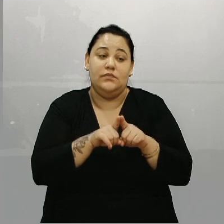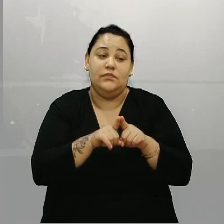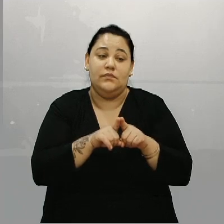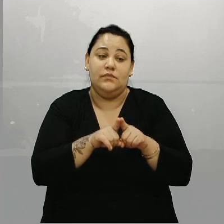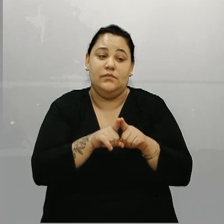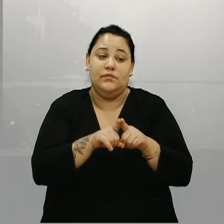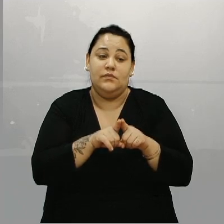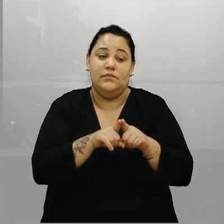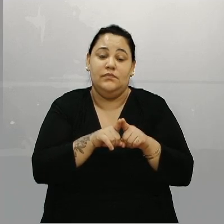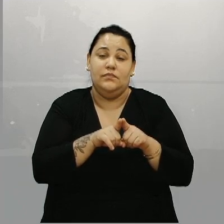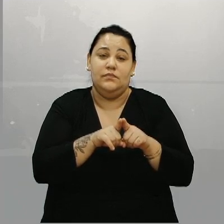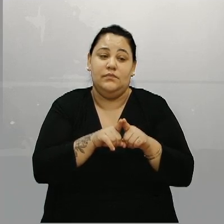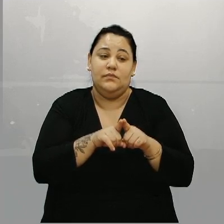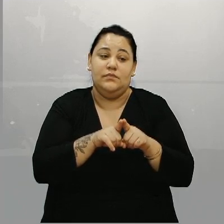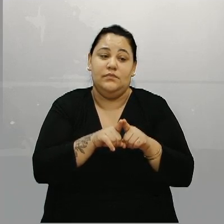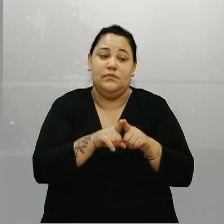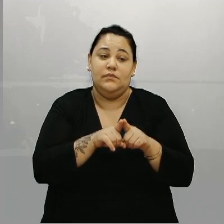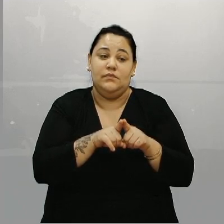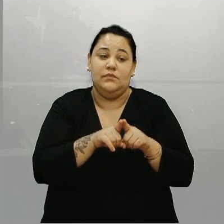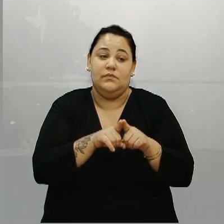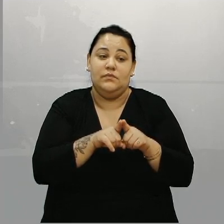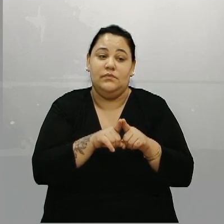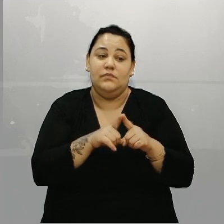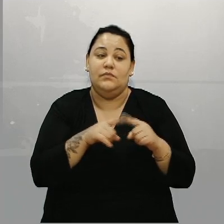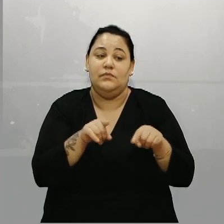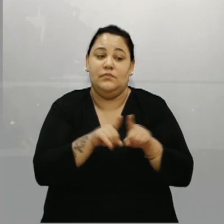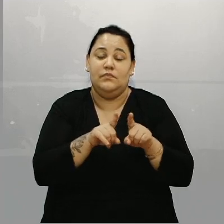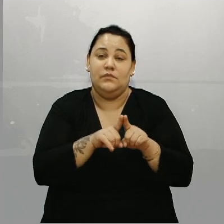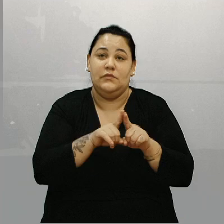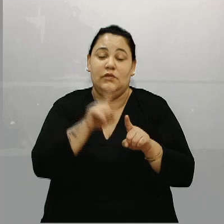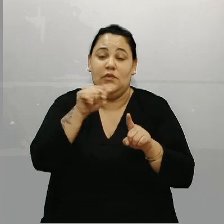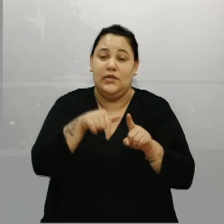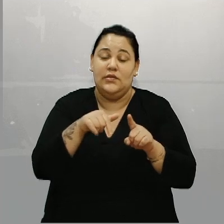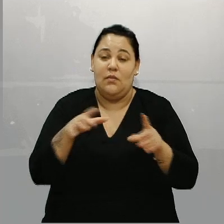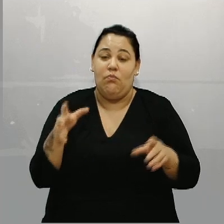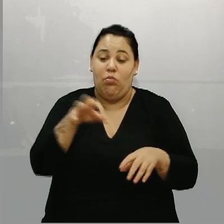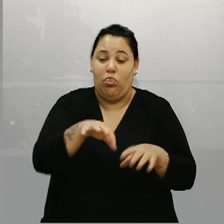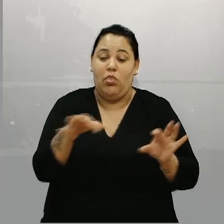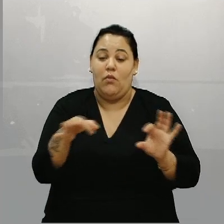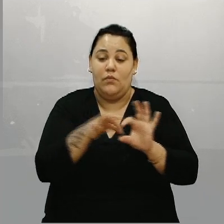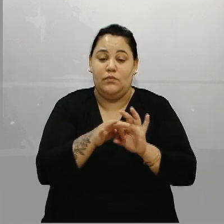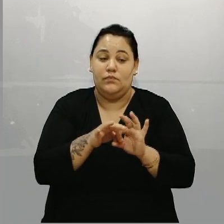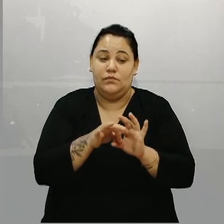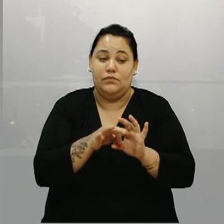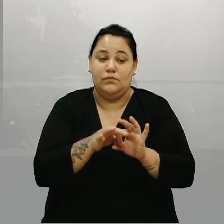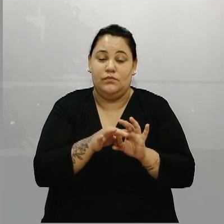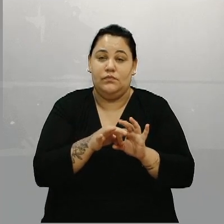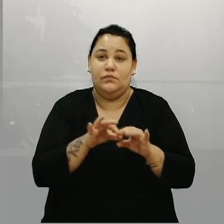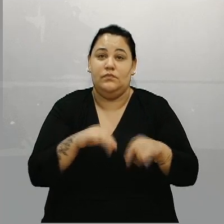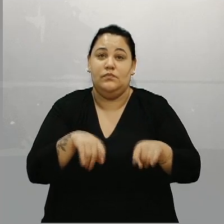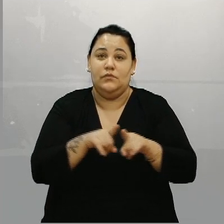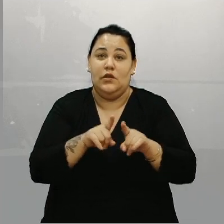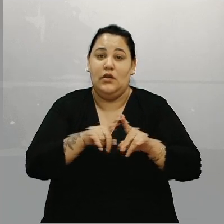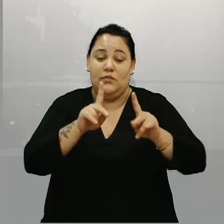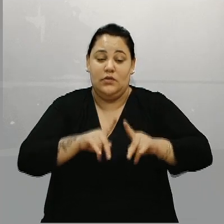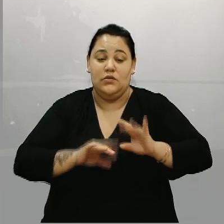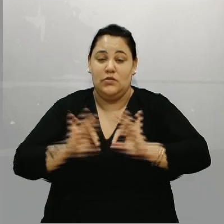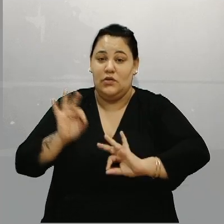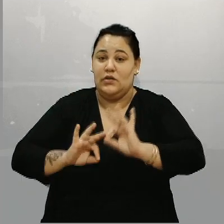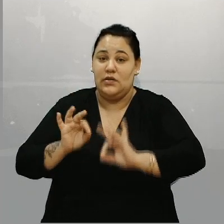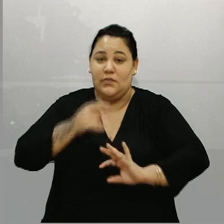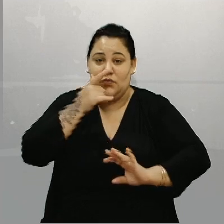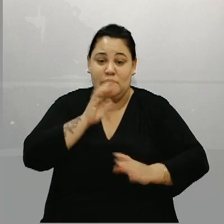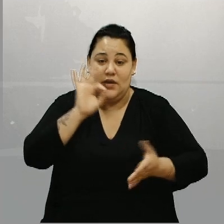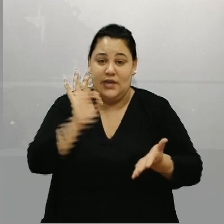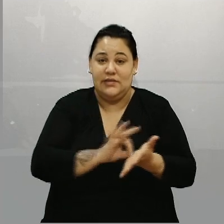o prefeito. Enfim, esta mobilização da sociedade, as pessoas que se organizaram para